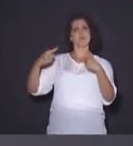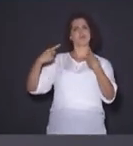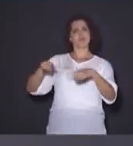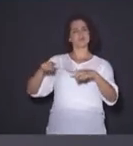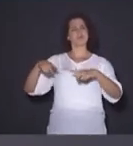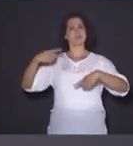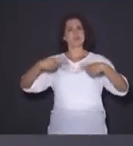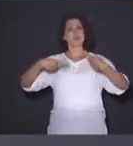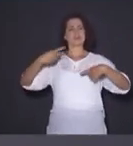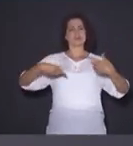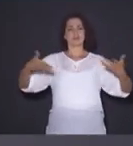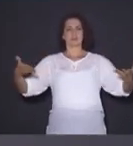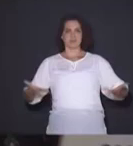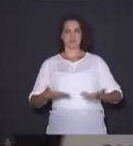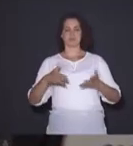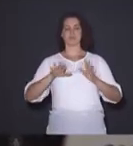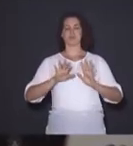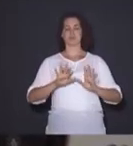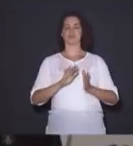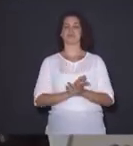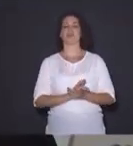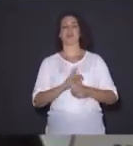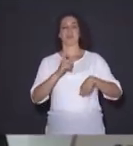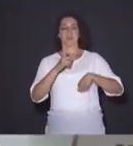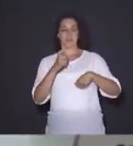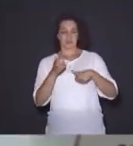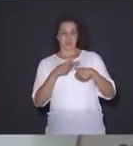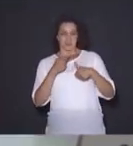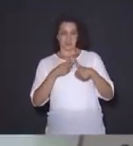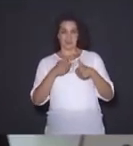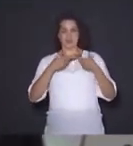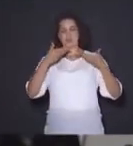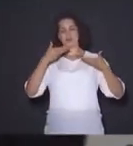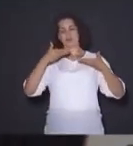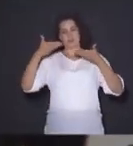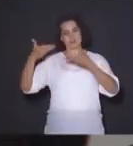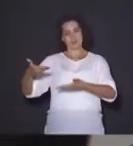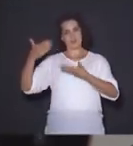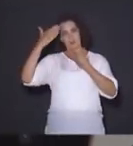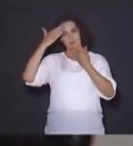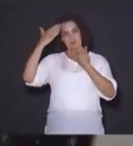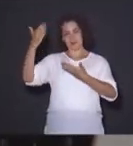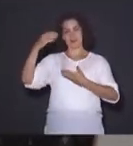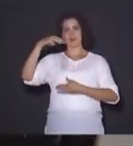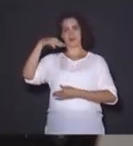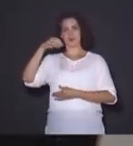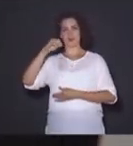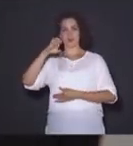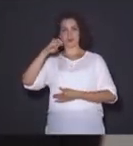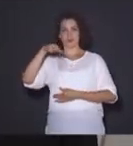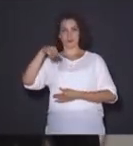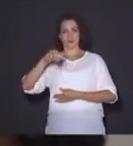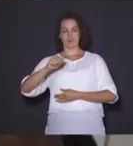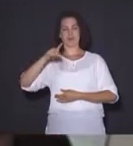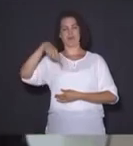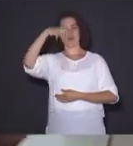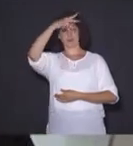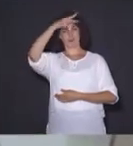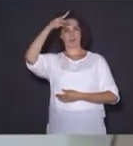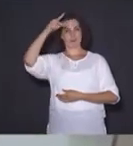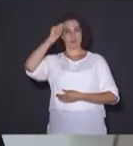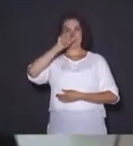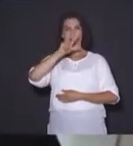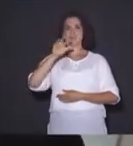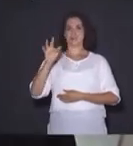o debate que a gente traz primeiro queria agradecer o convite de itaqui a moema essa é a prefeita de lauro de freitas muito